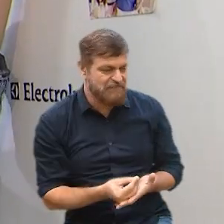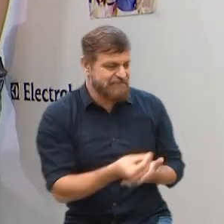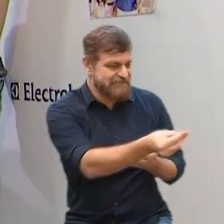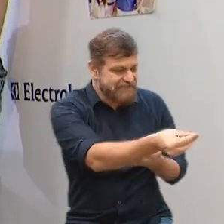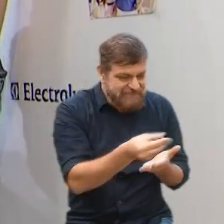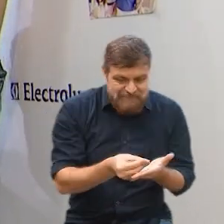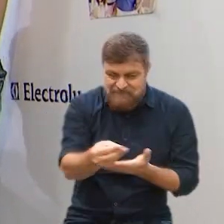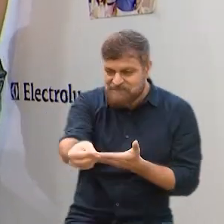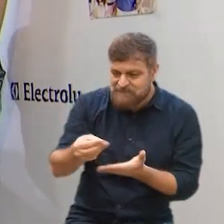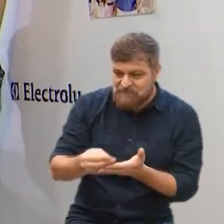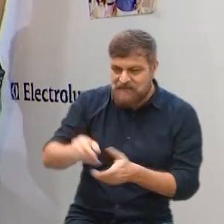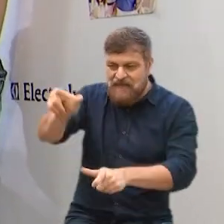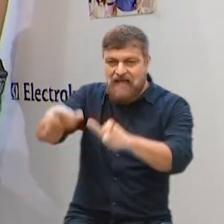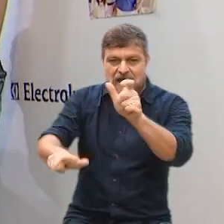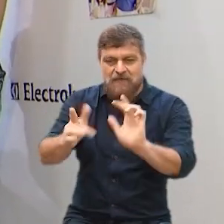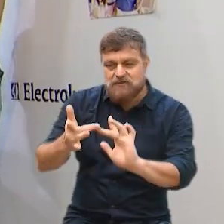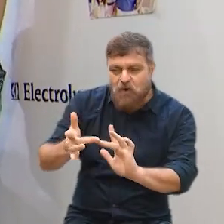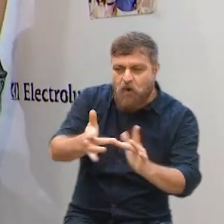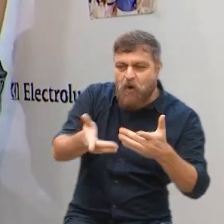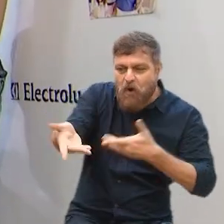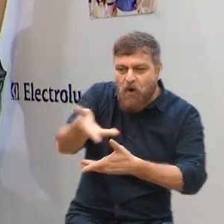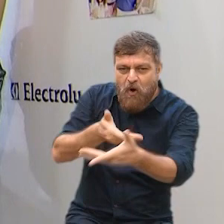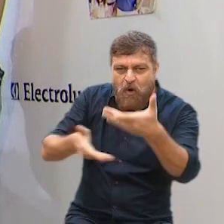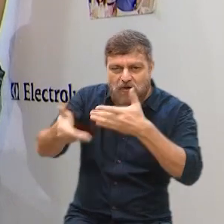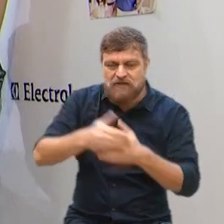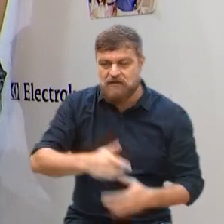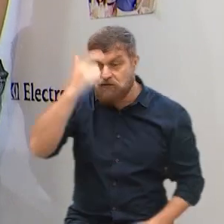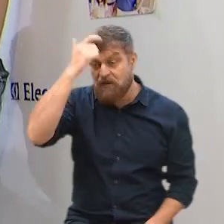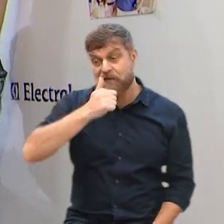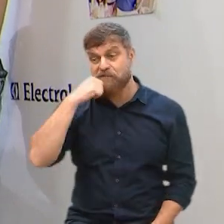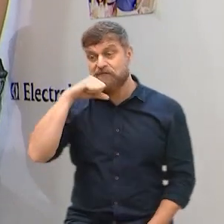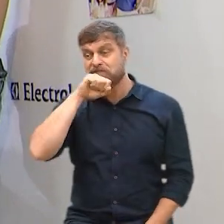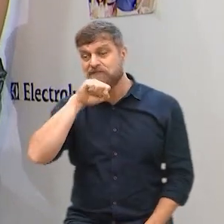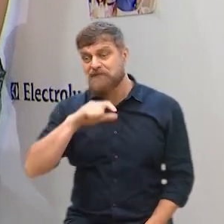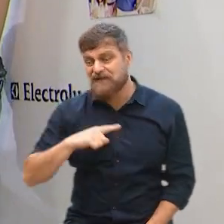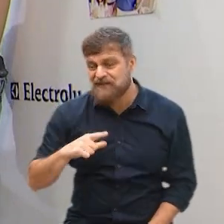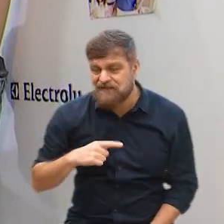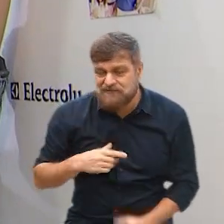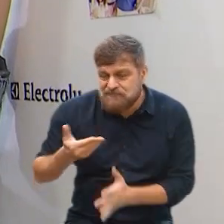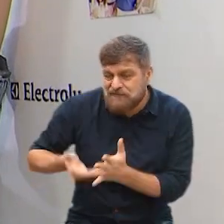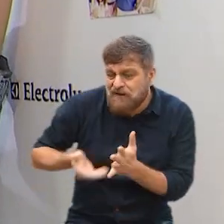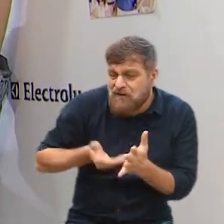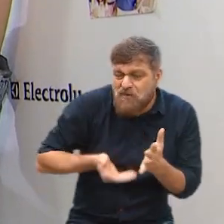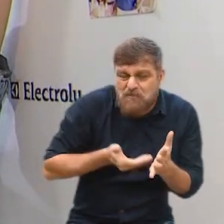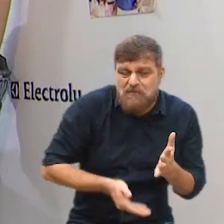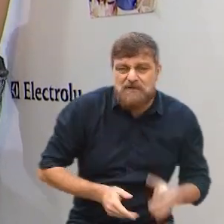ter com as pessoas, eu falo que na maternidade você perde muito vocabulário, porque